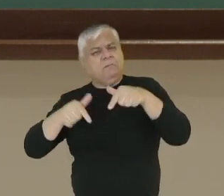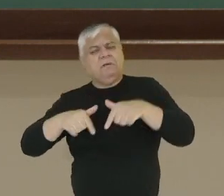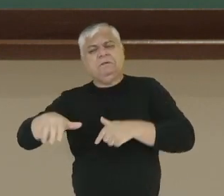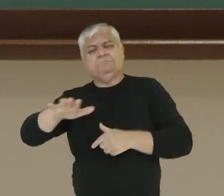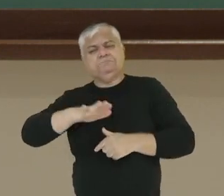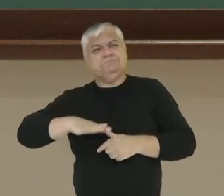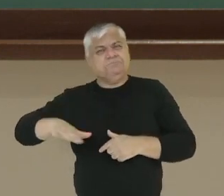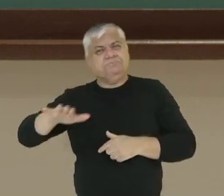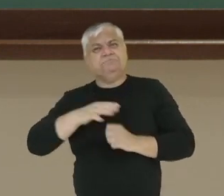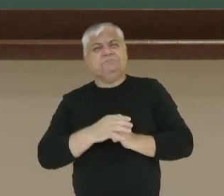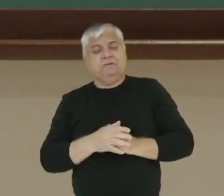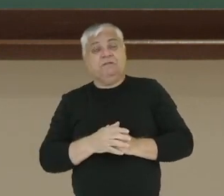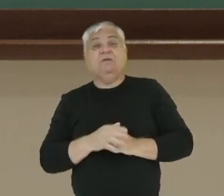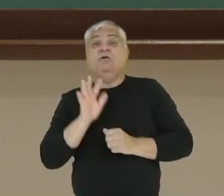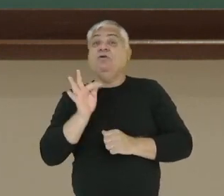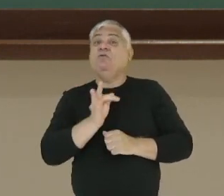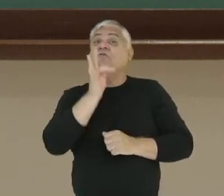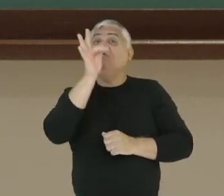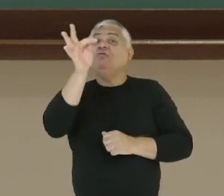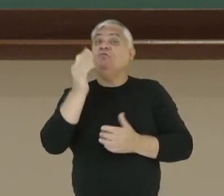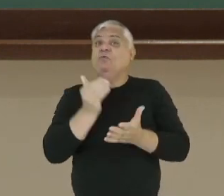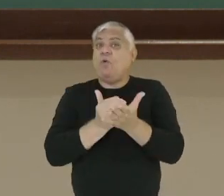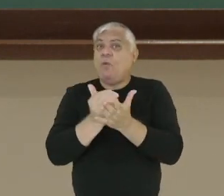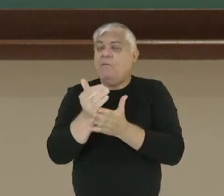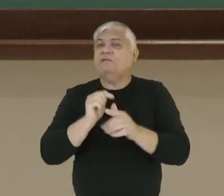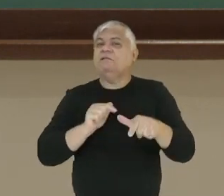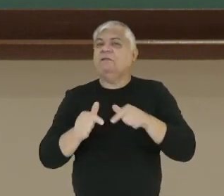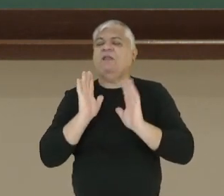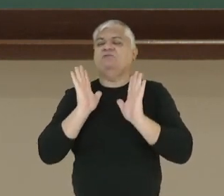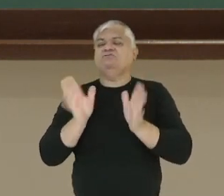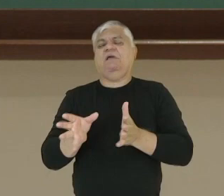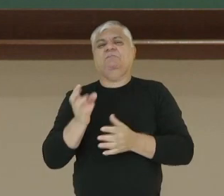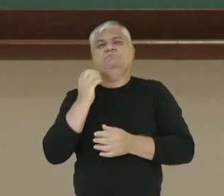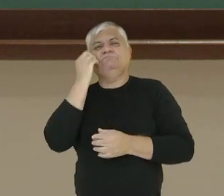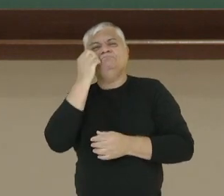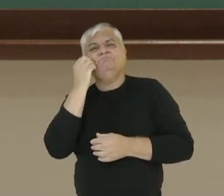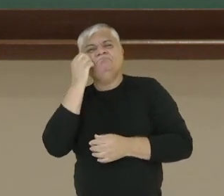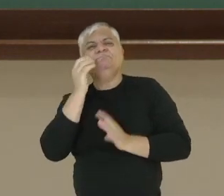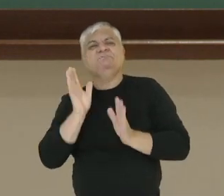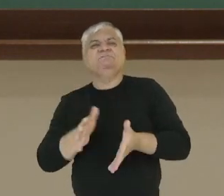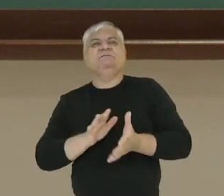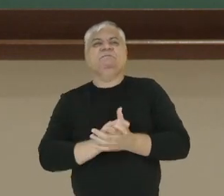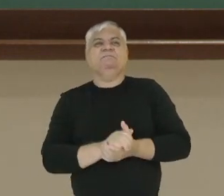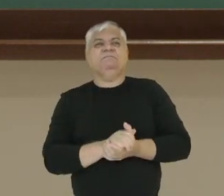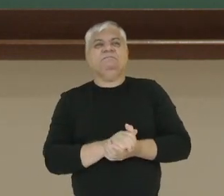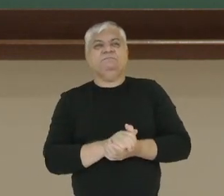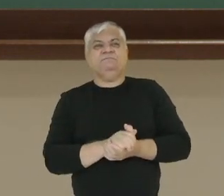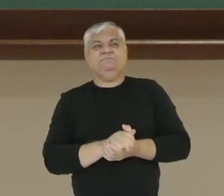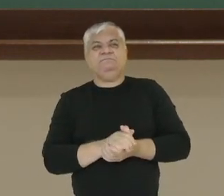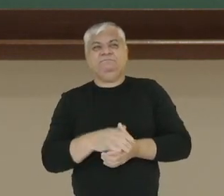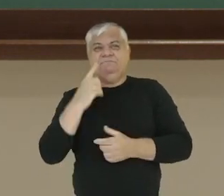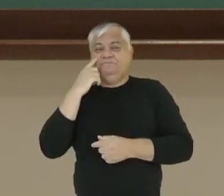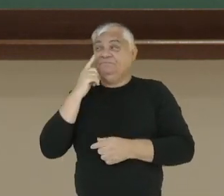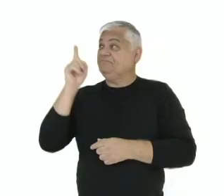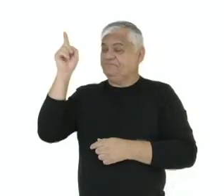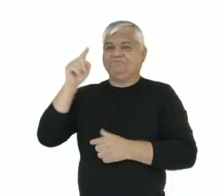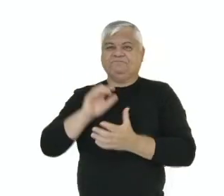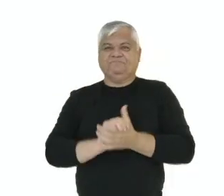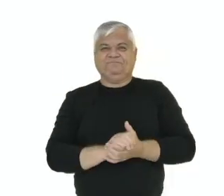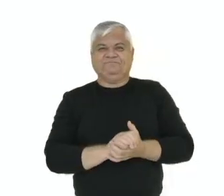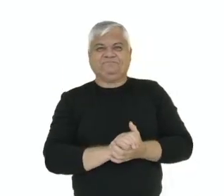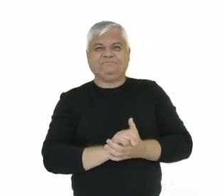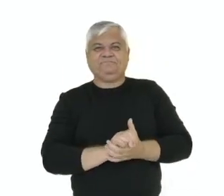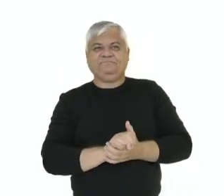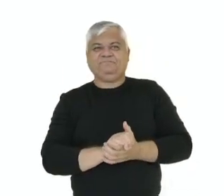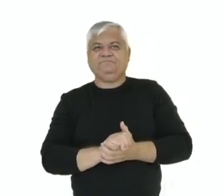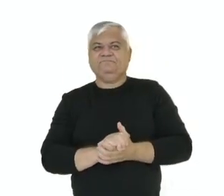e você, quando começar a trabalhar, já sabe mais ou menos o que você quer fazer. Vamos ver essa charge.